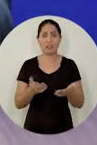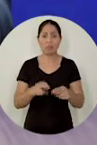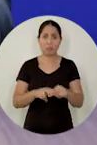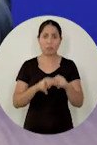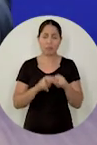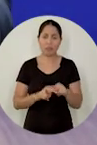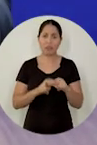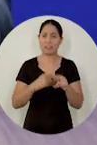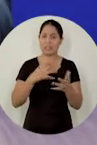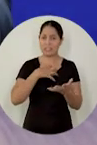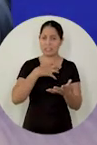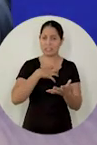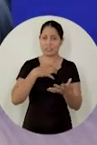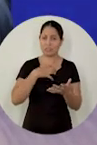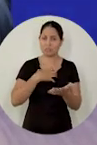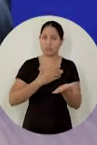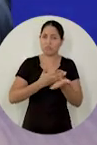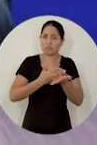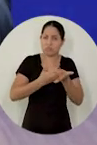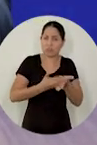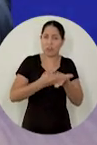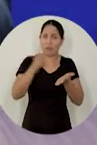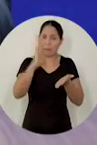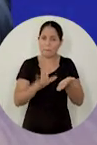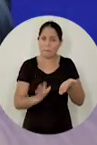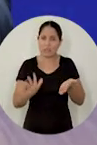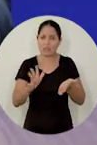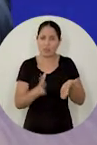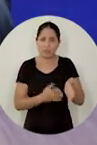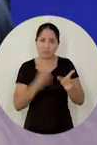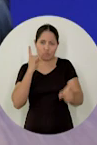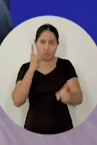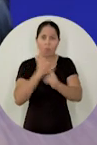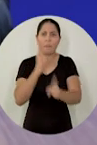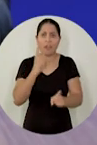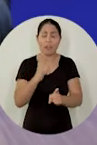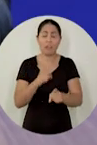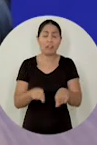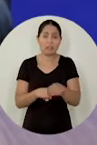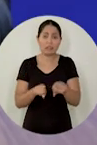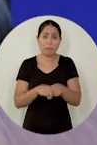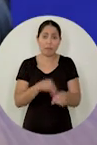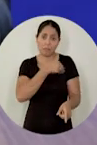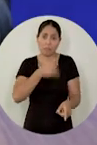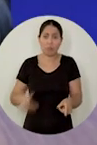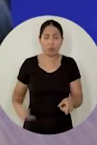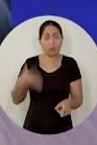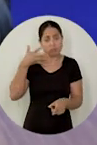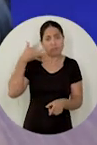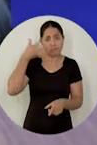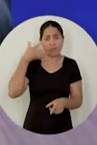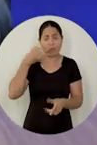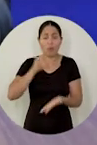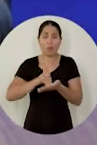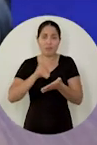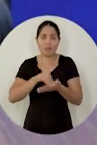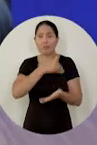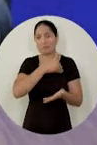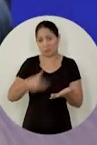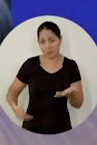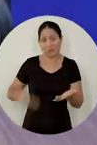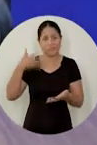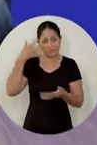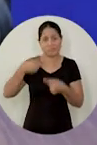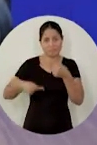do próprio modelo de colonização imposto no Brasil, bem como pelas políticas públicas ou ausência delas, houve